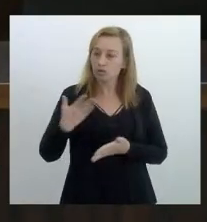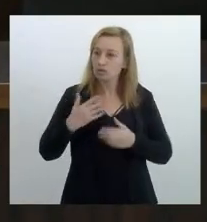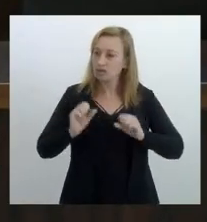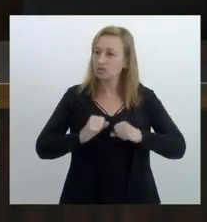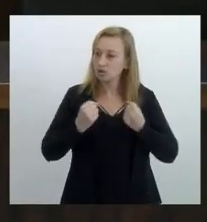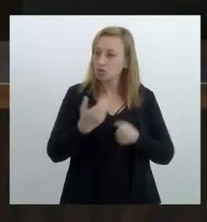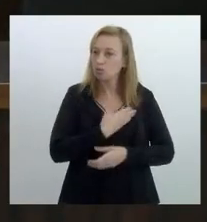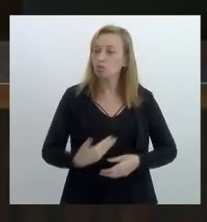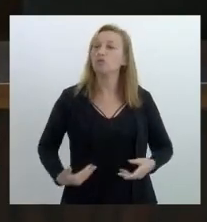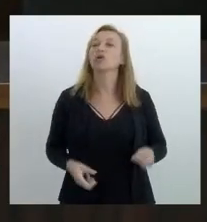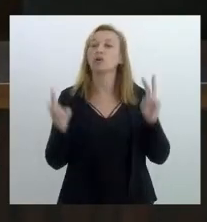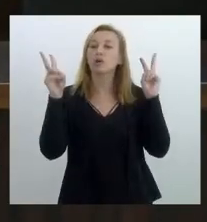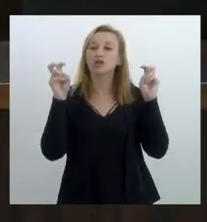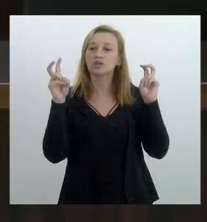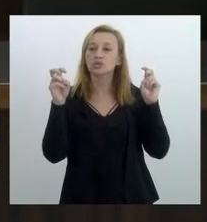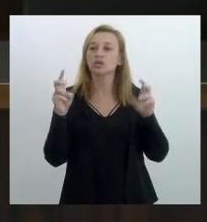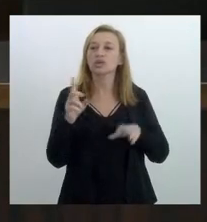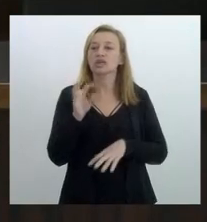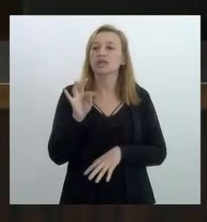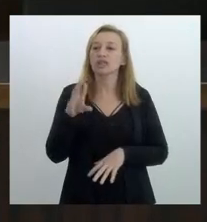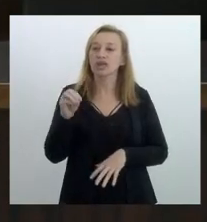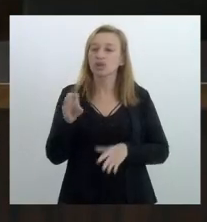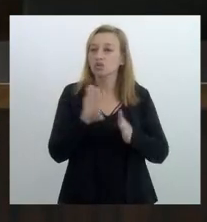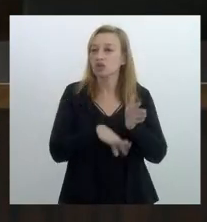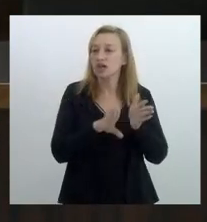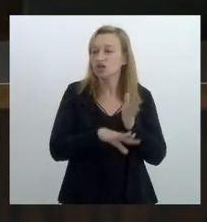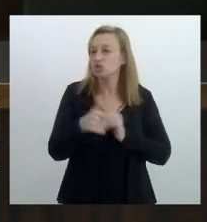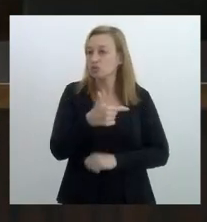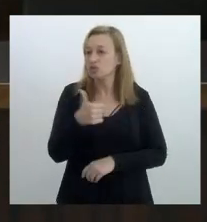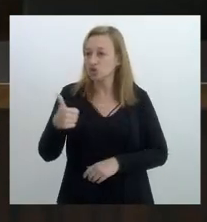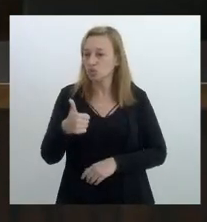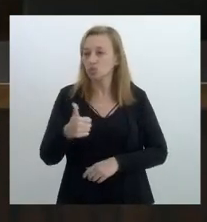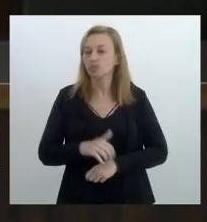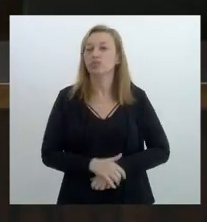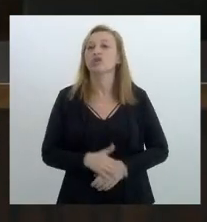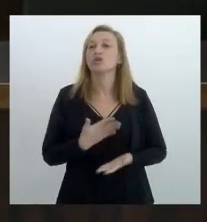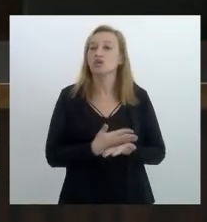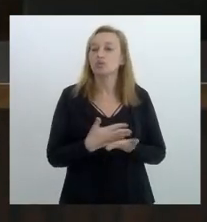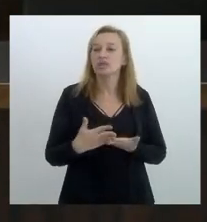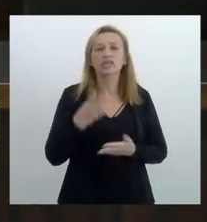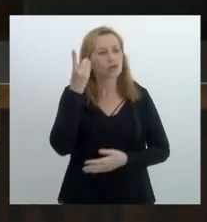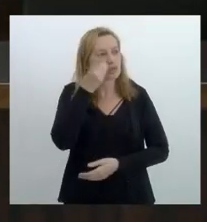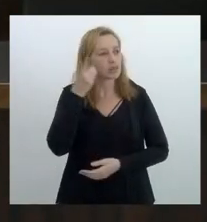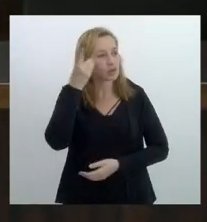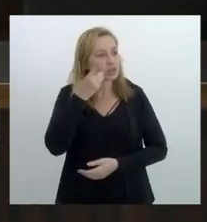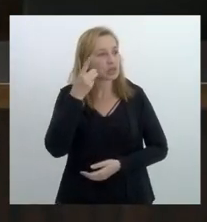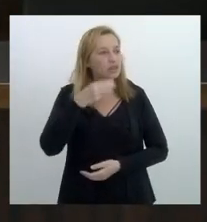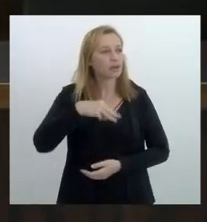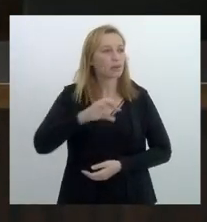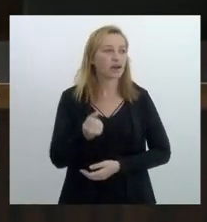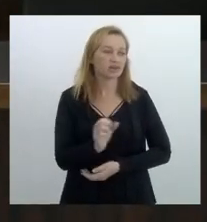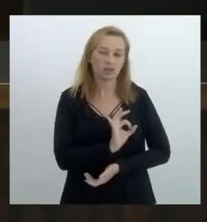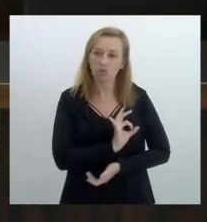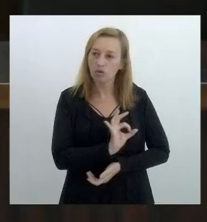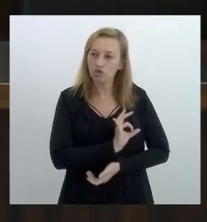defensor que a questão do teto de gastos é 2021. Vou começar com a deputada Marta